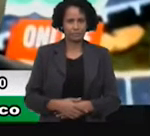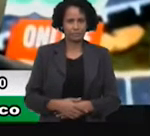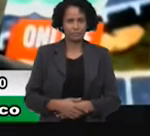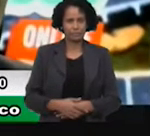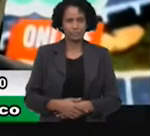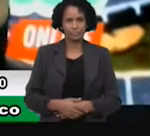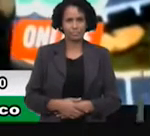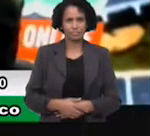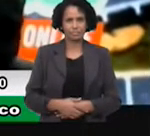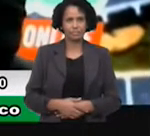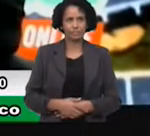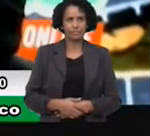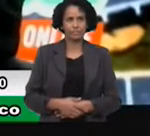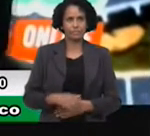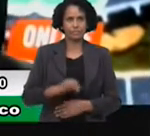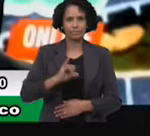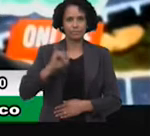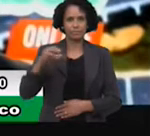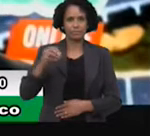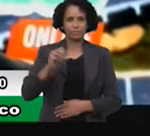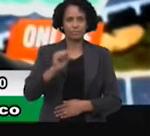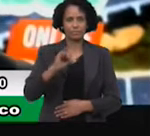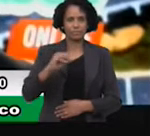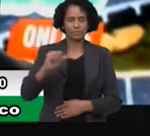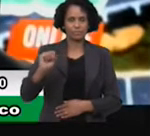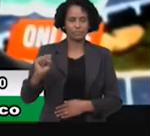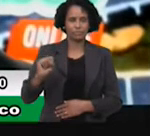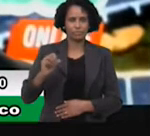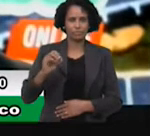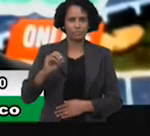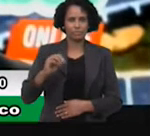da Juco. Vereador Pelé.